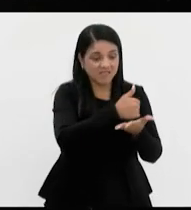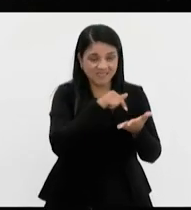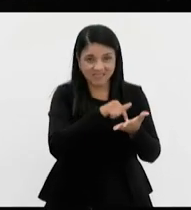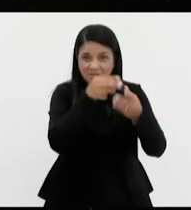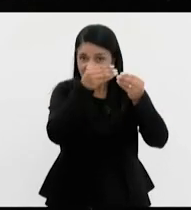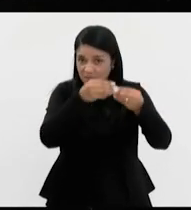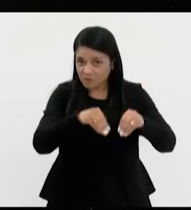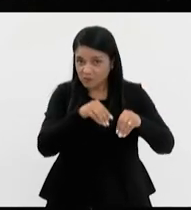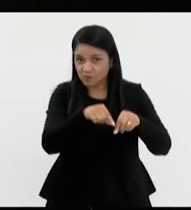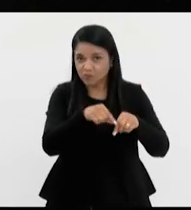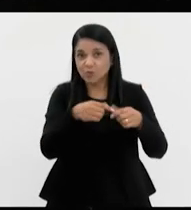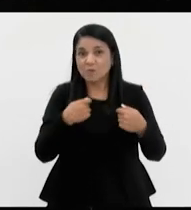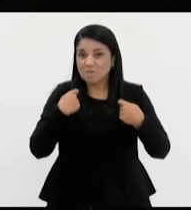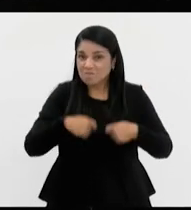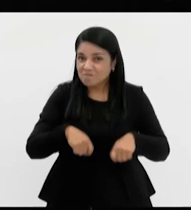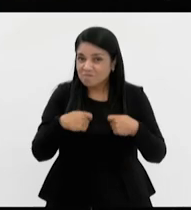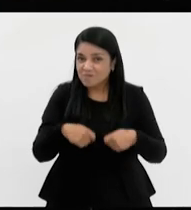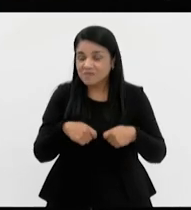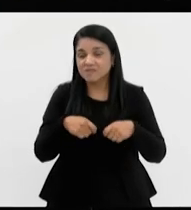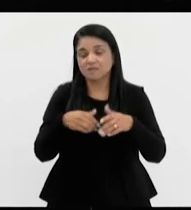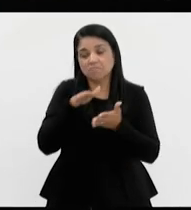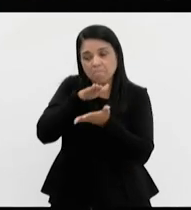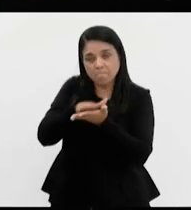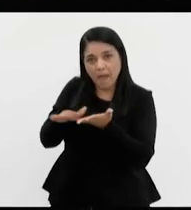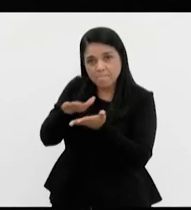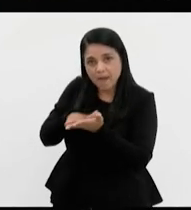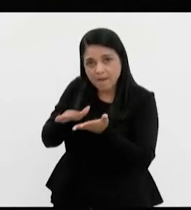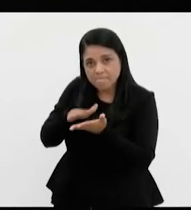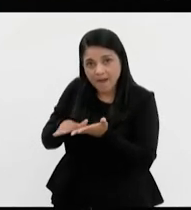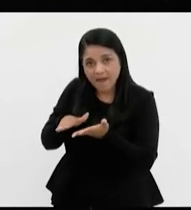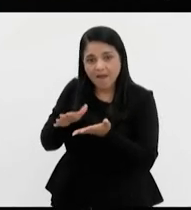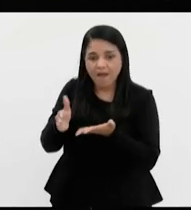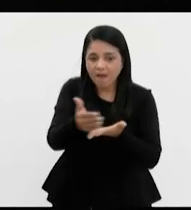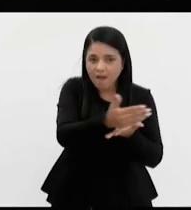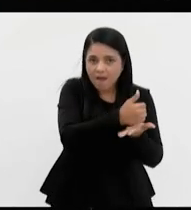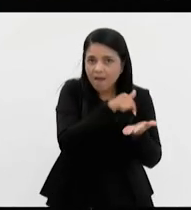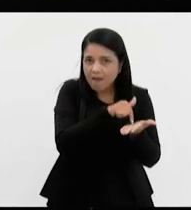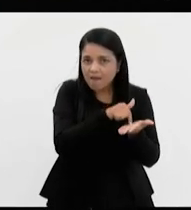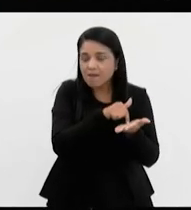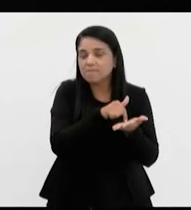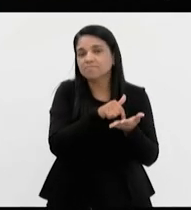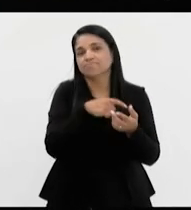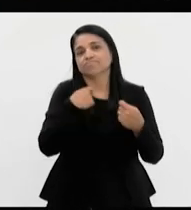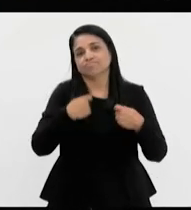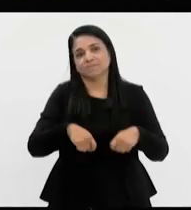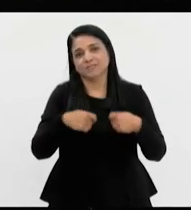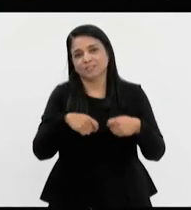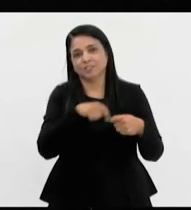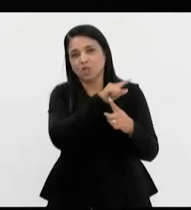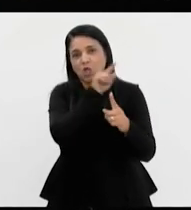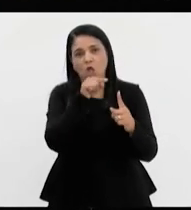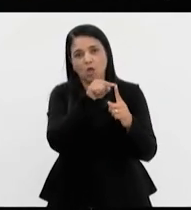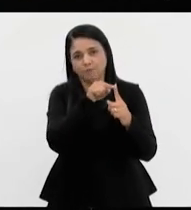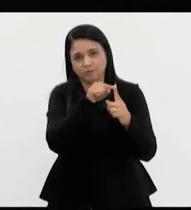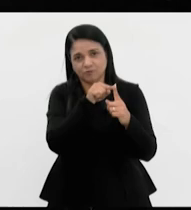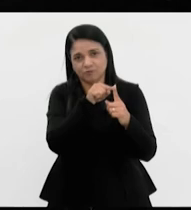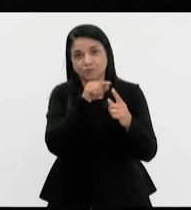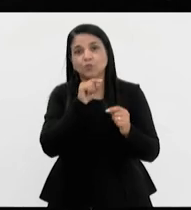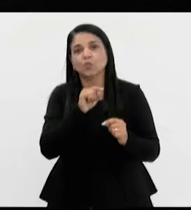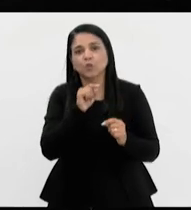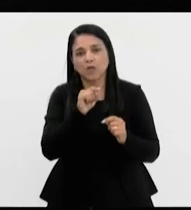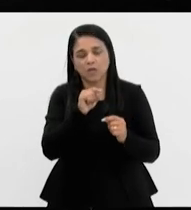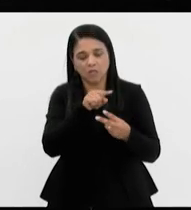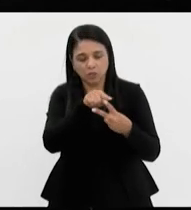necessária para fazer frente às despesas, há que se ter um bom motivo. E o bom motivo, para mim, são